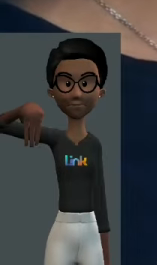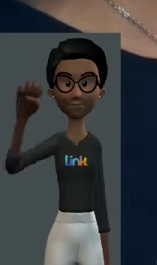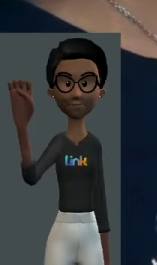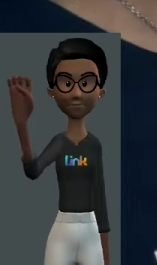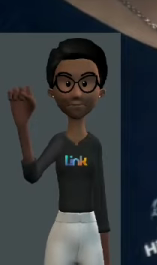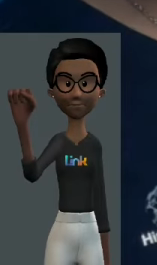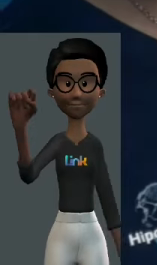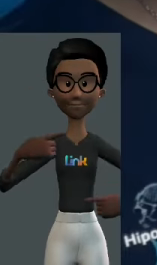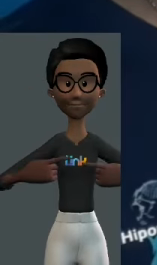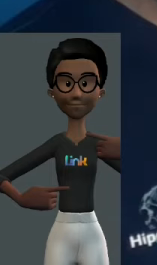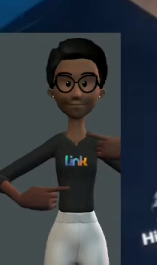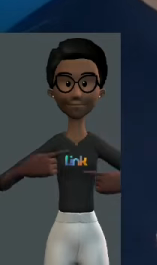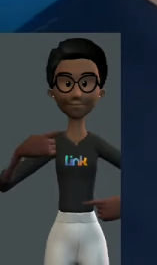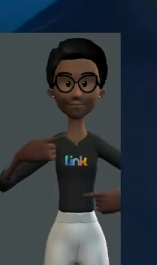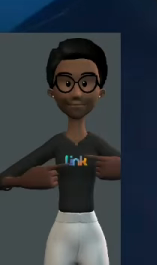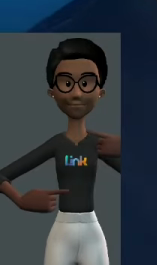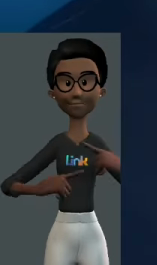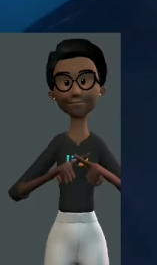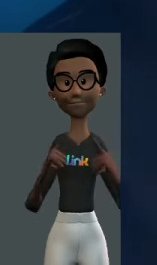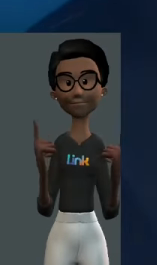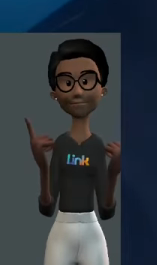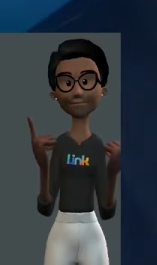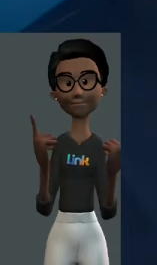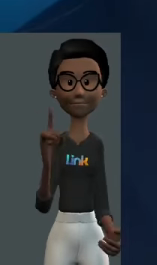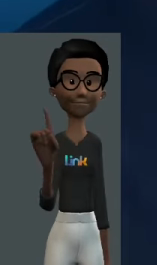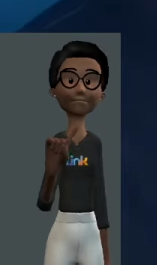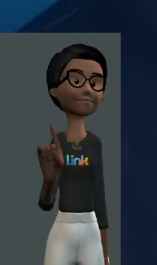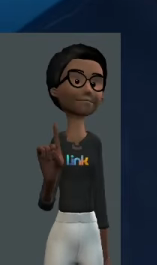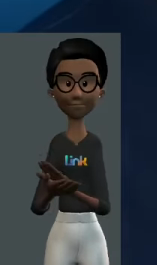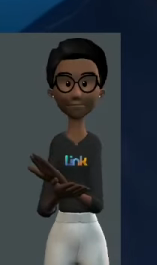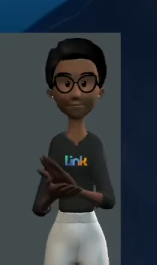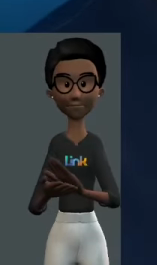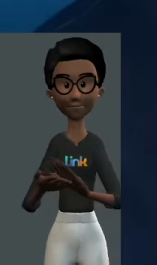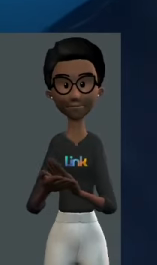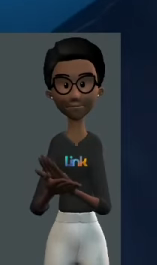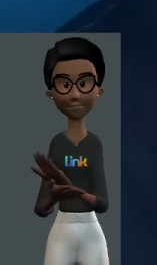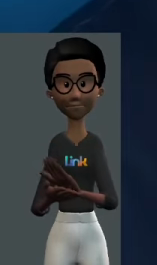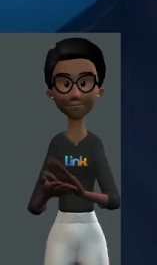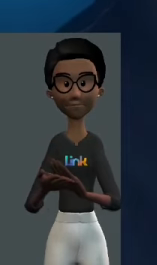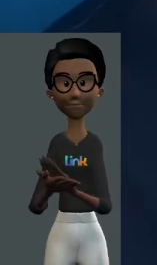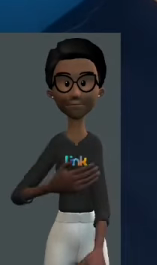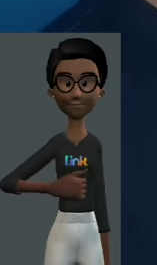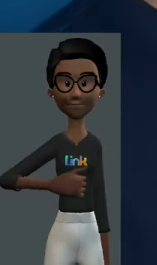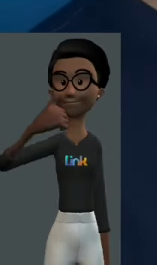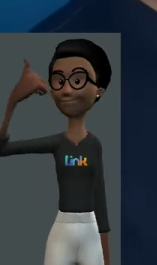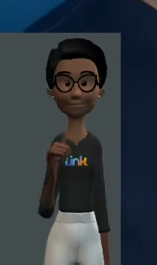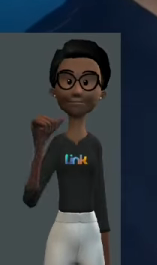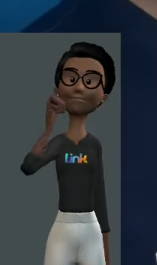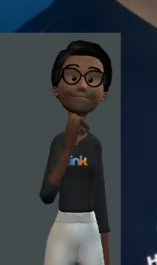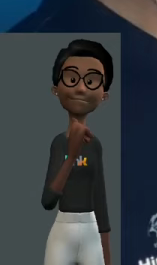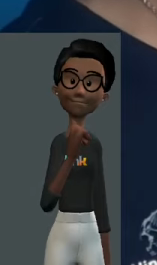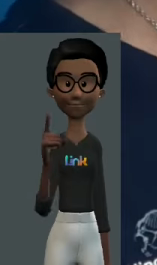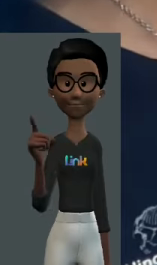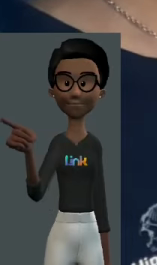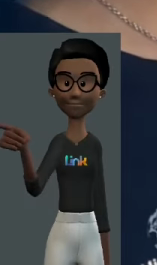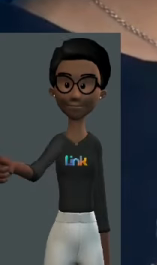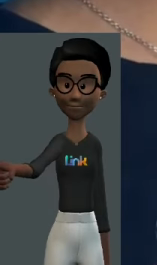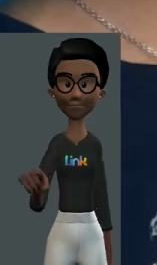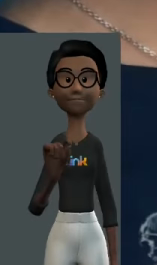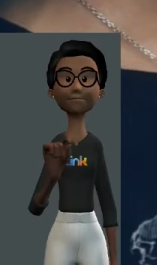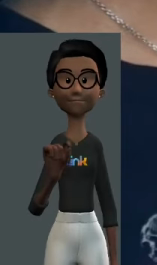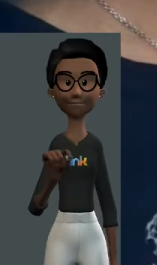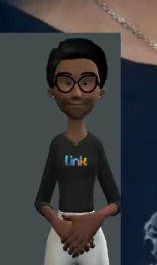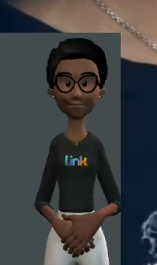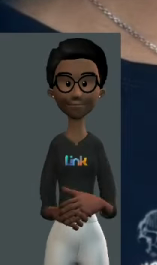nossos governantes sejam mesmo as pessoas mais inteligentes, na prática isso seria muito difícil de ser postulado.